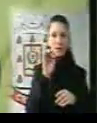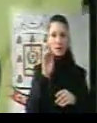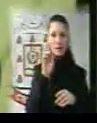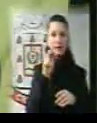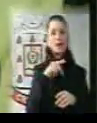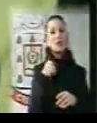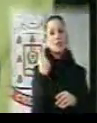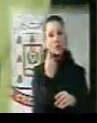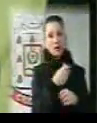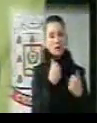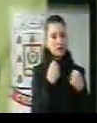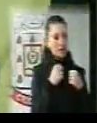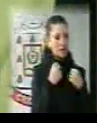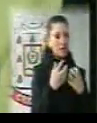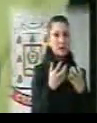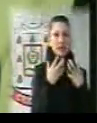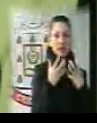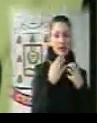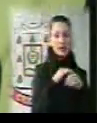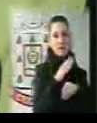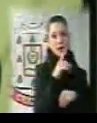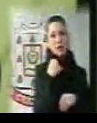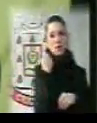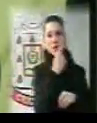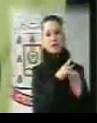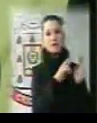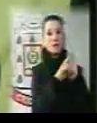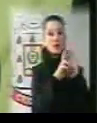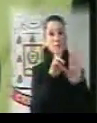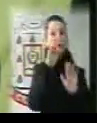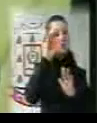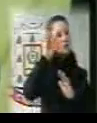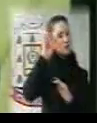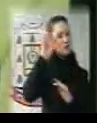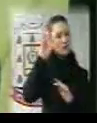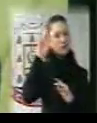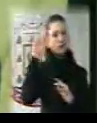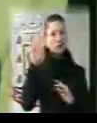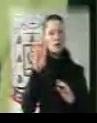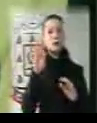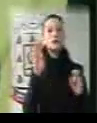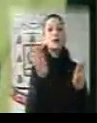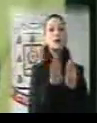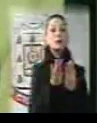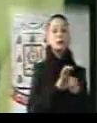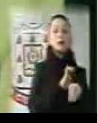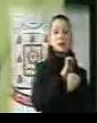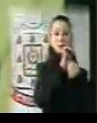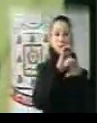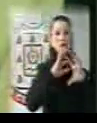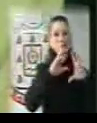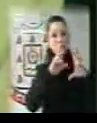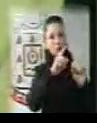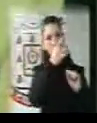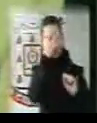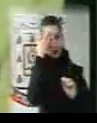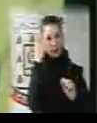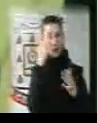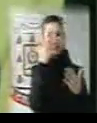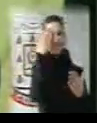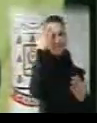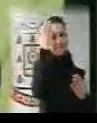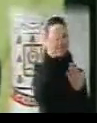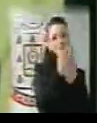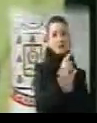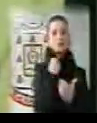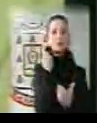mais, porque nós representamos o sonho e representamos, acima de tudo, a esperança daquelas pessoas que acreditam em nós.